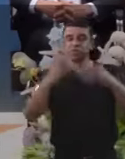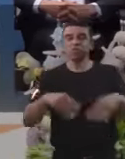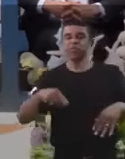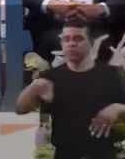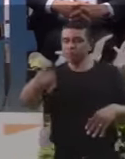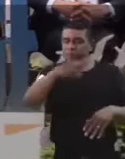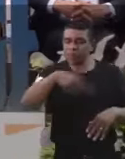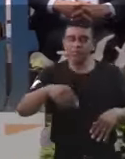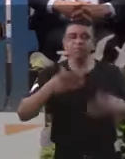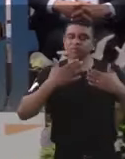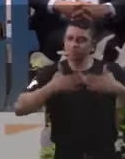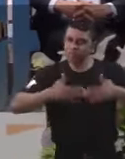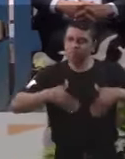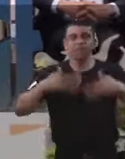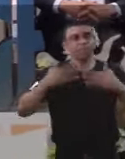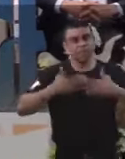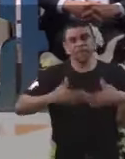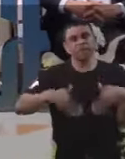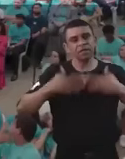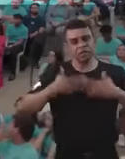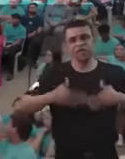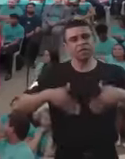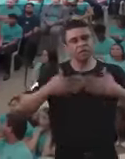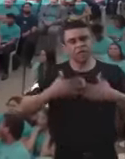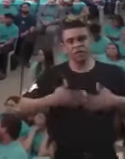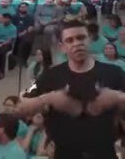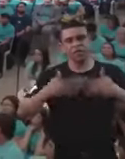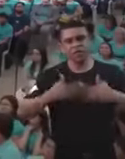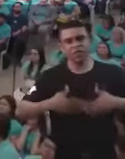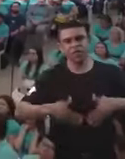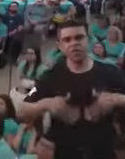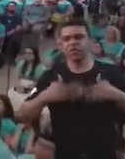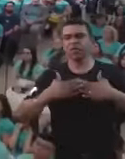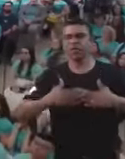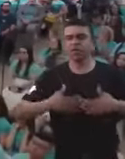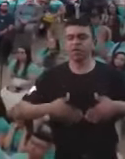Jesus está denunciando o pecado dele. E qual era o pecado dele?